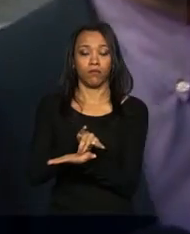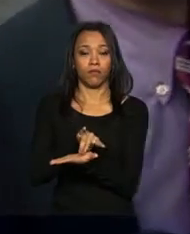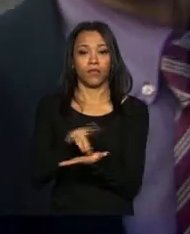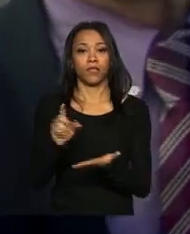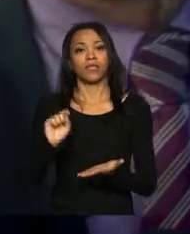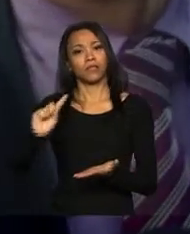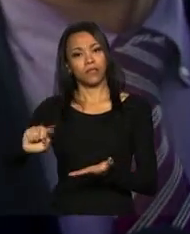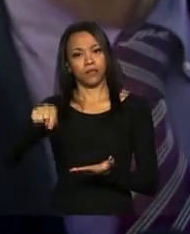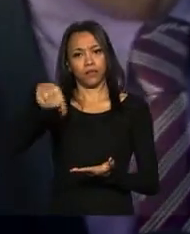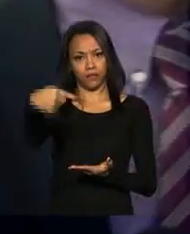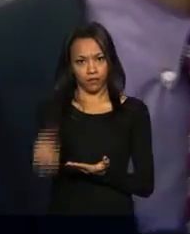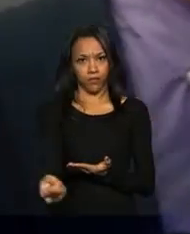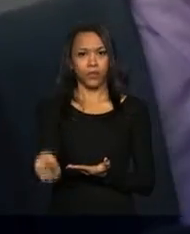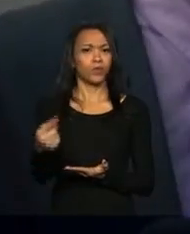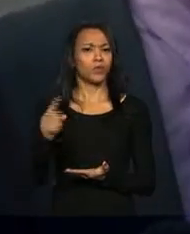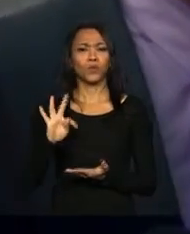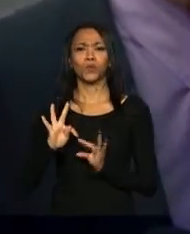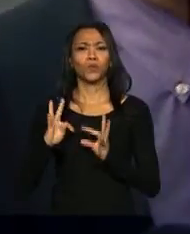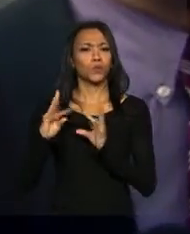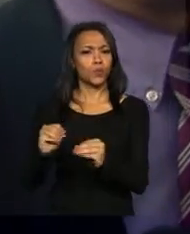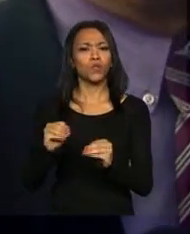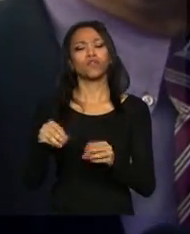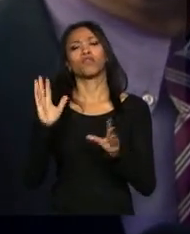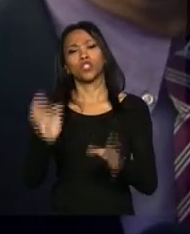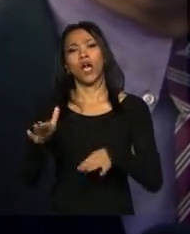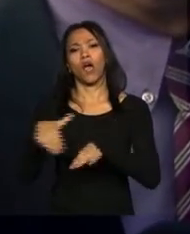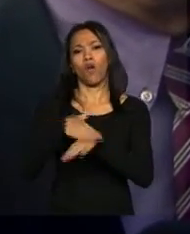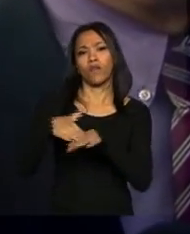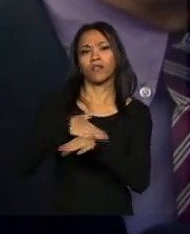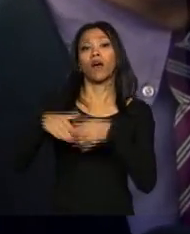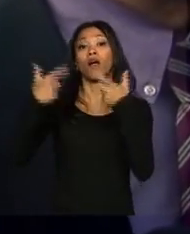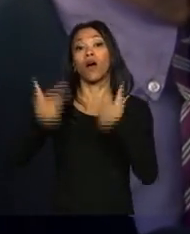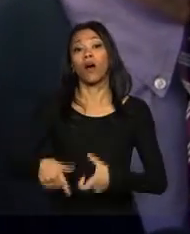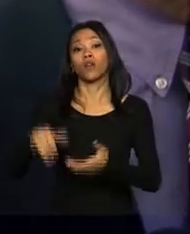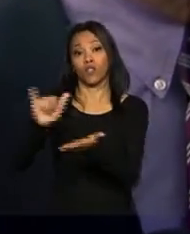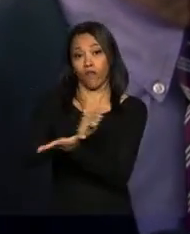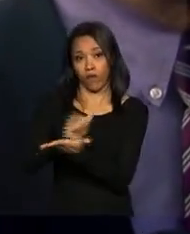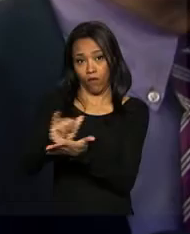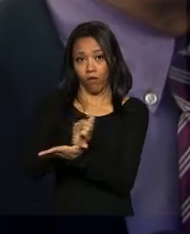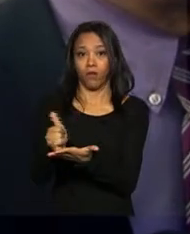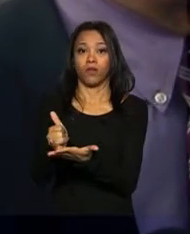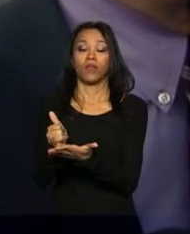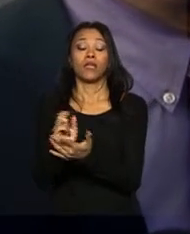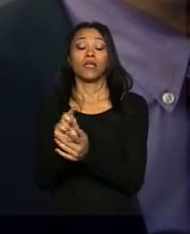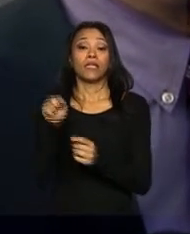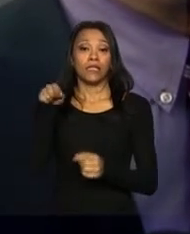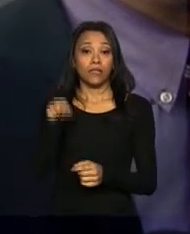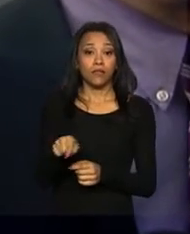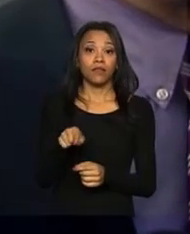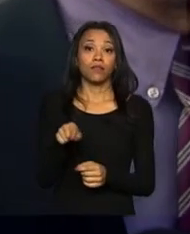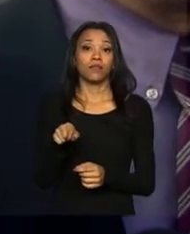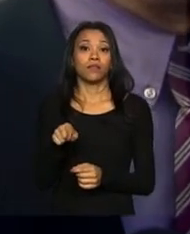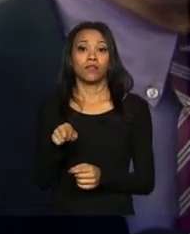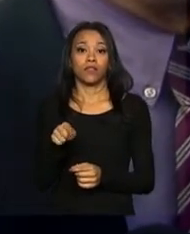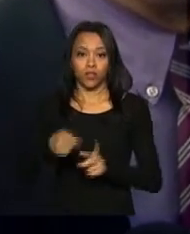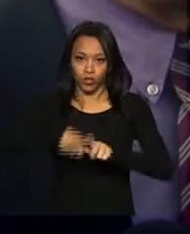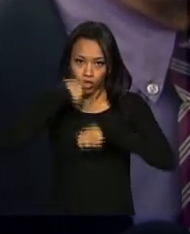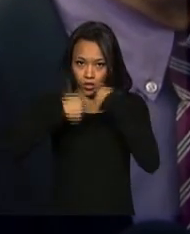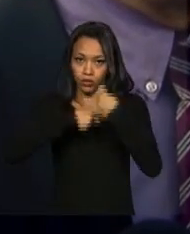dando seguimento a tudo que foi feito em Nova York na área empresarial. E nesse jantar,